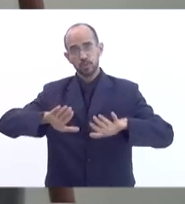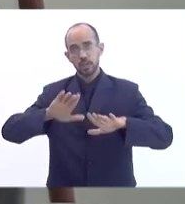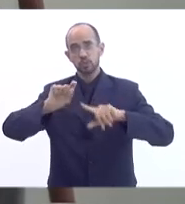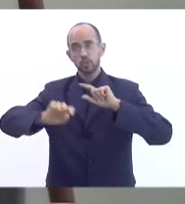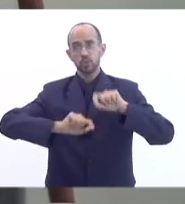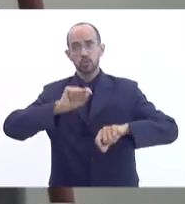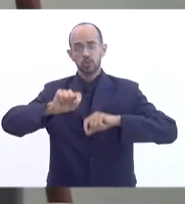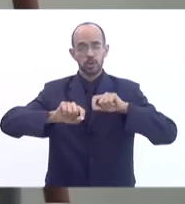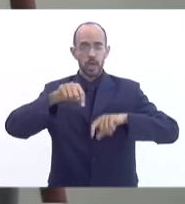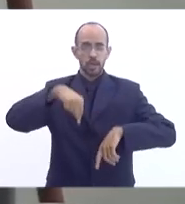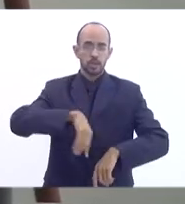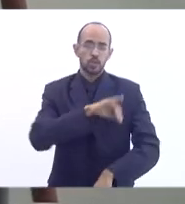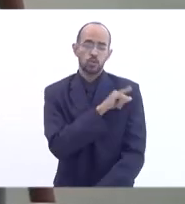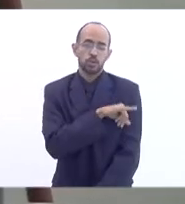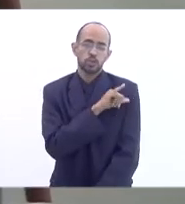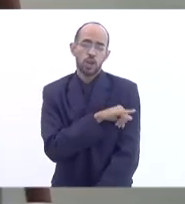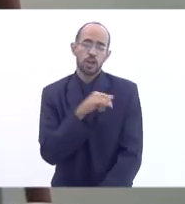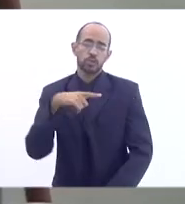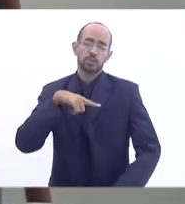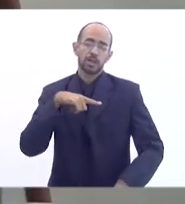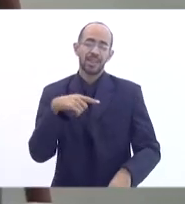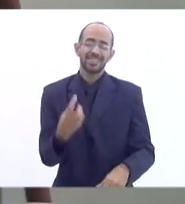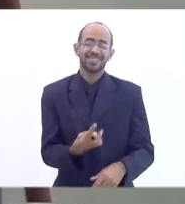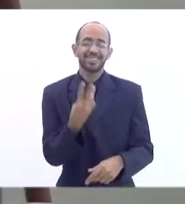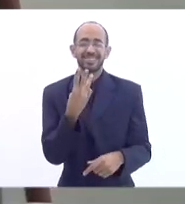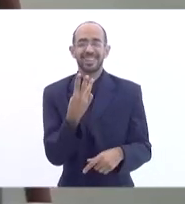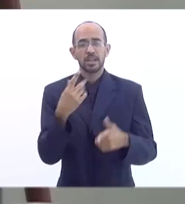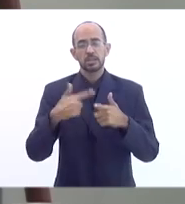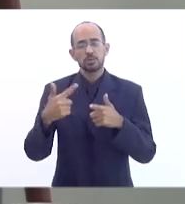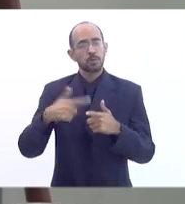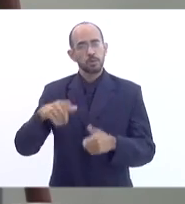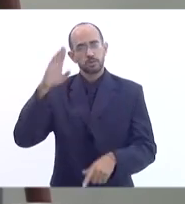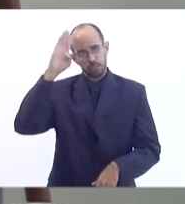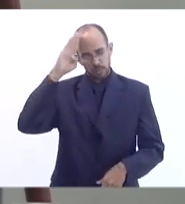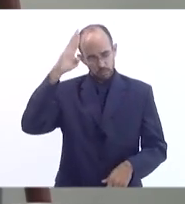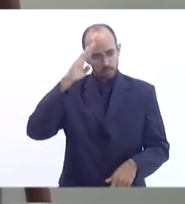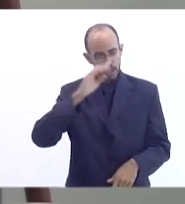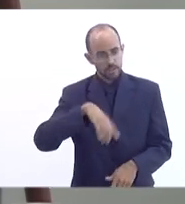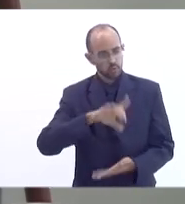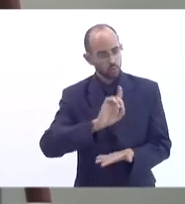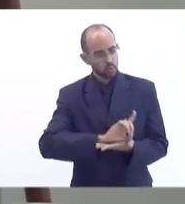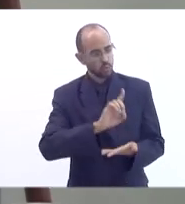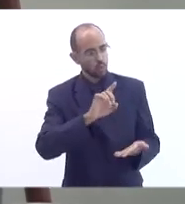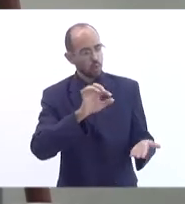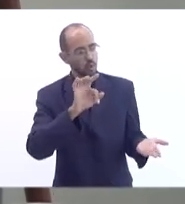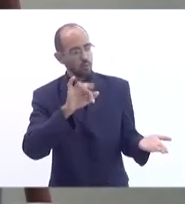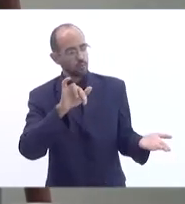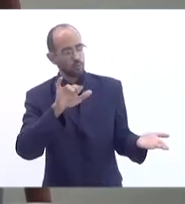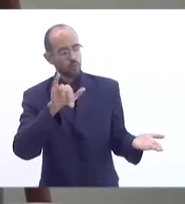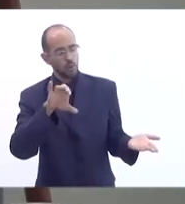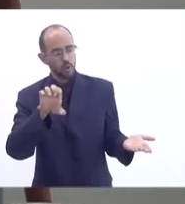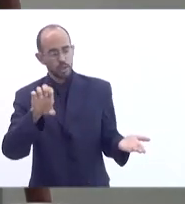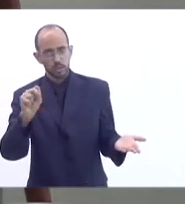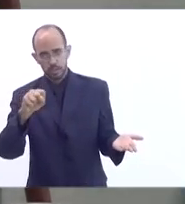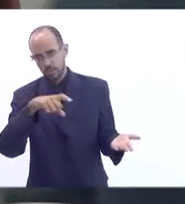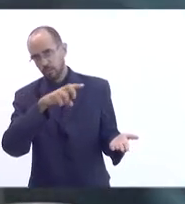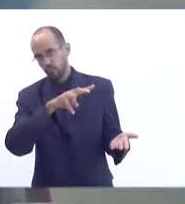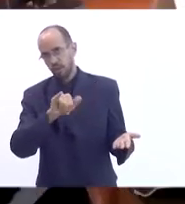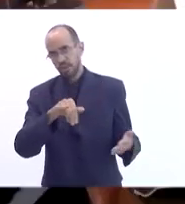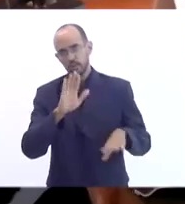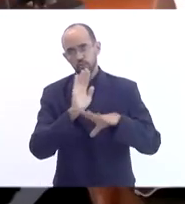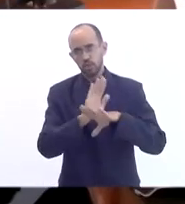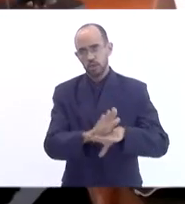temos no Rio de Janeiro três grandes problemas e agora Doutor Flores Será um grande aliado interlocutor uma